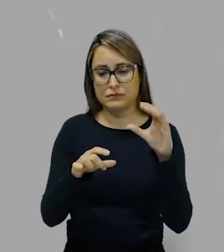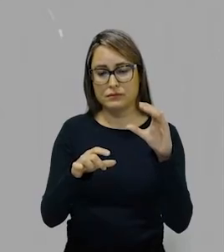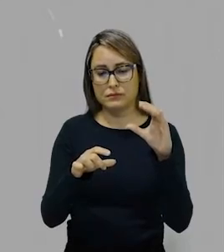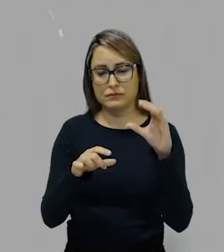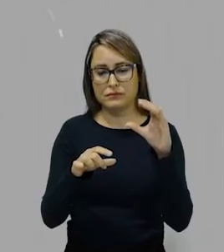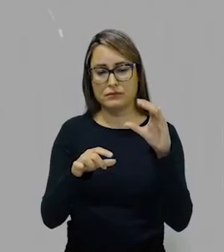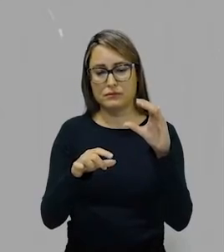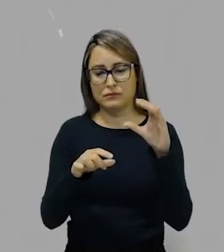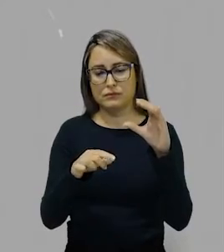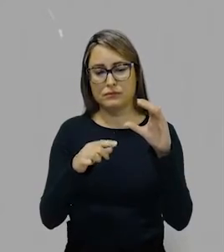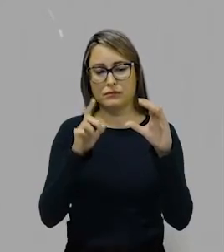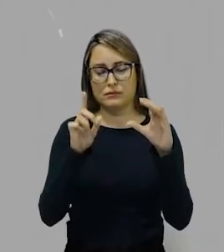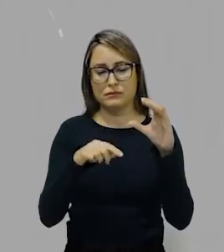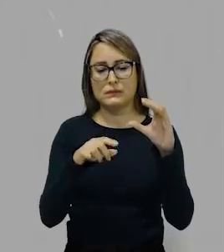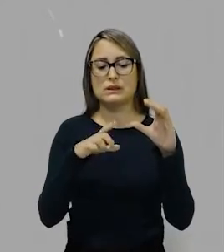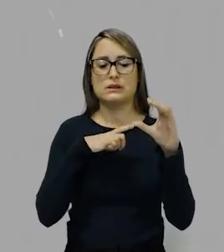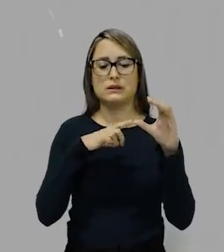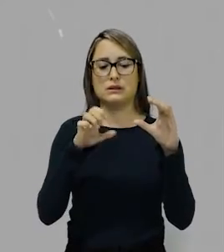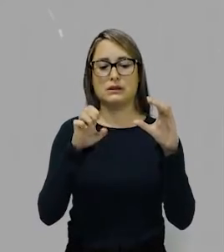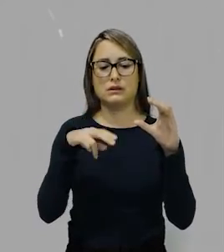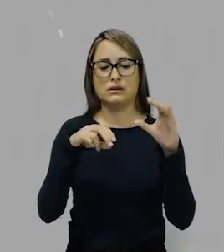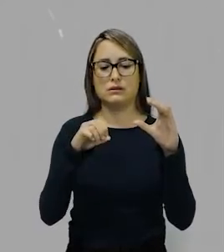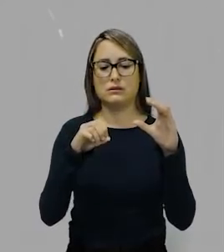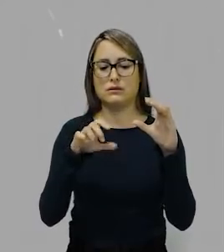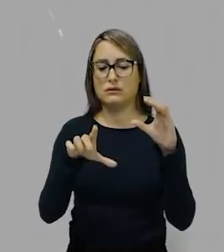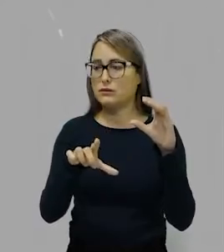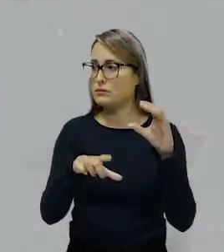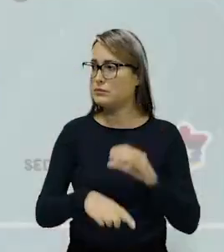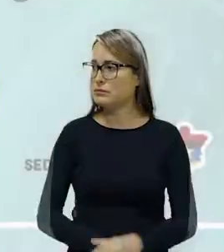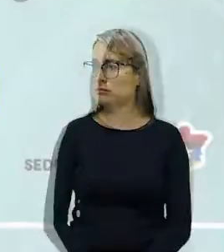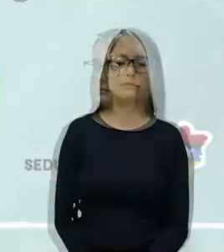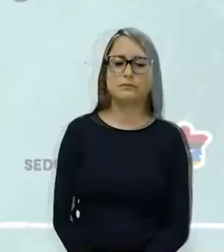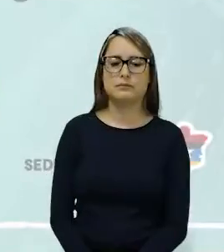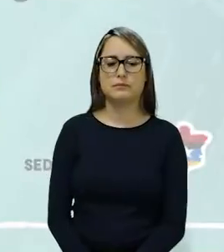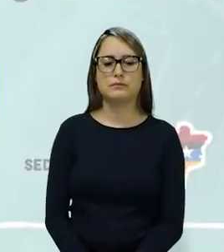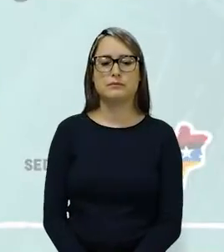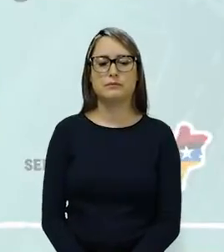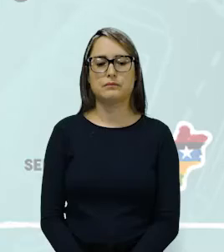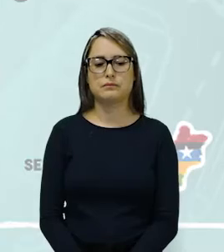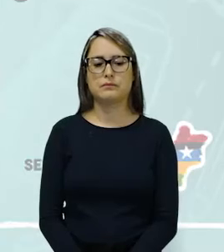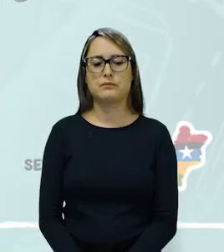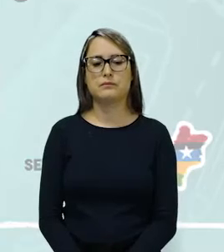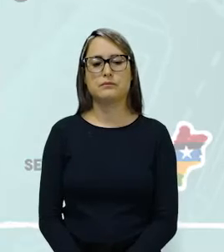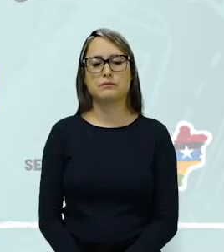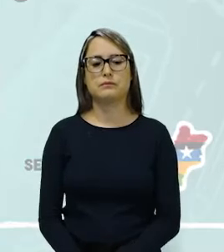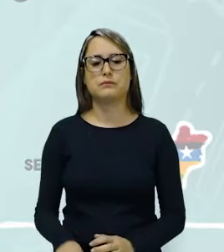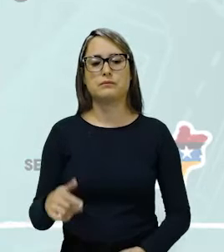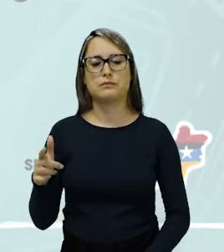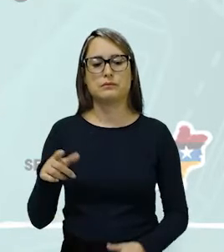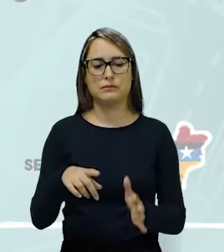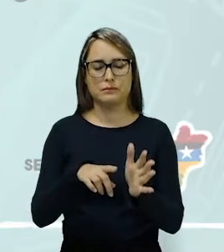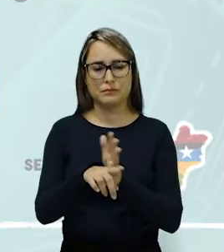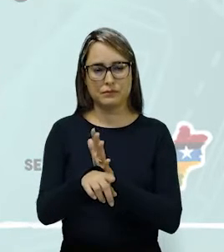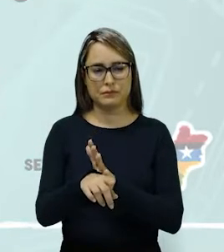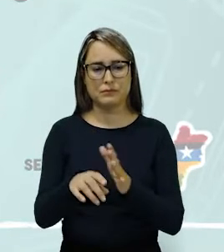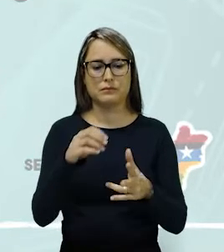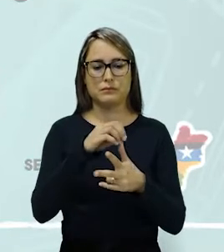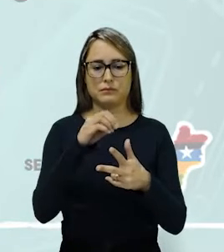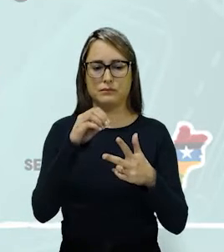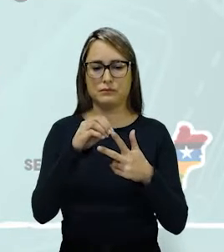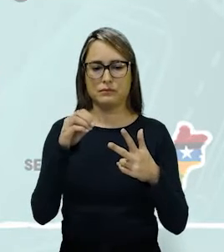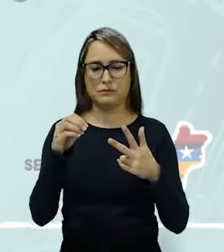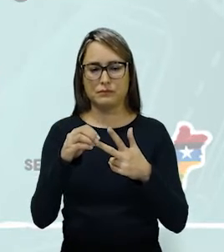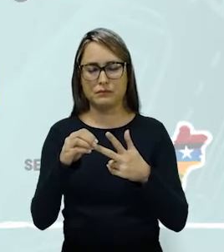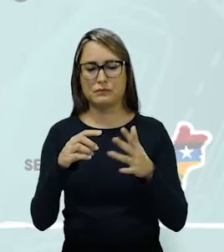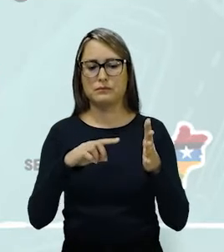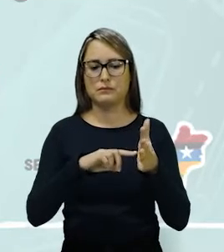o enol. Show de bola? Próxima. Turma, próxima questão. Questão do Enem.